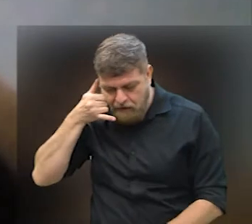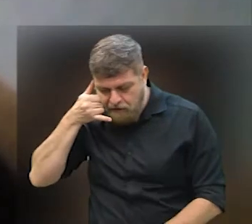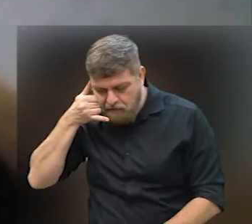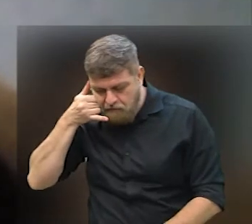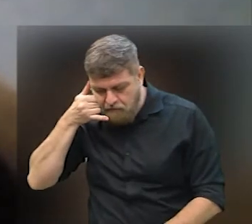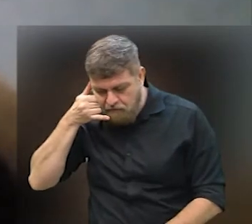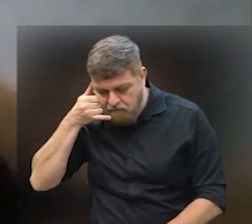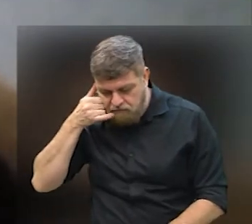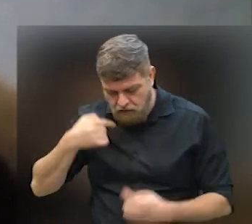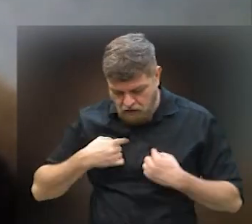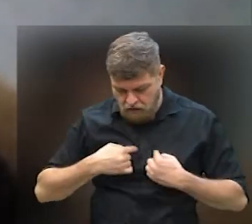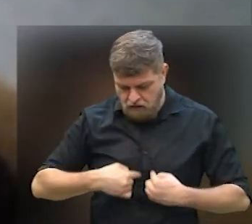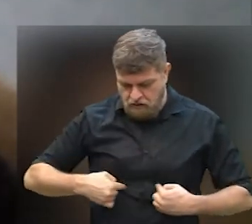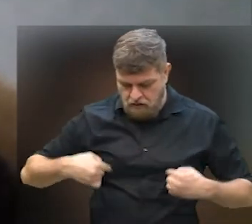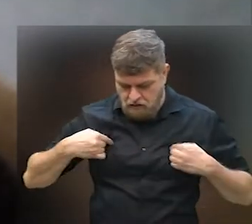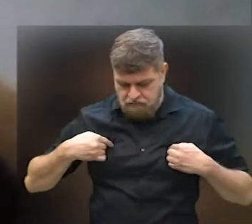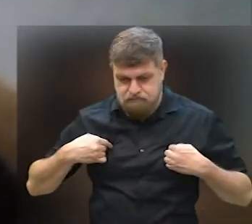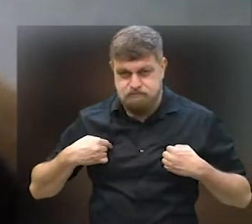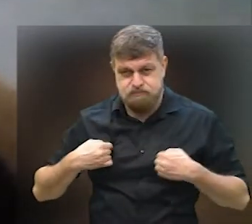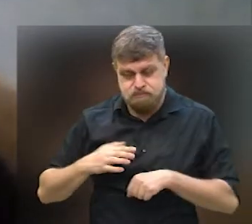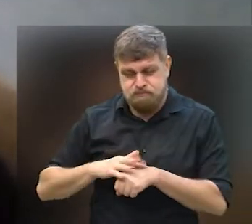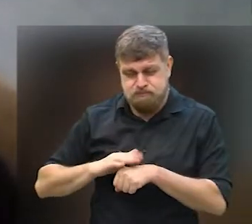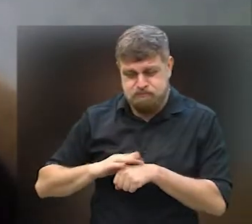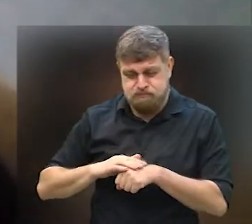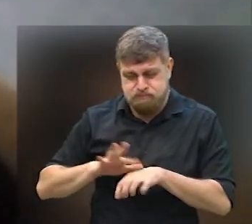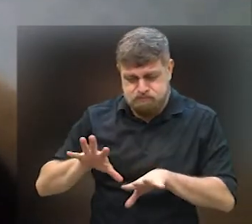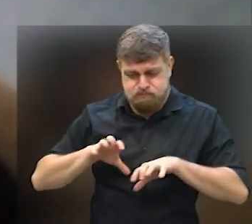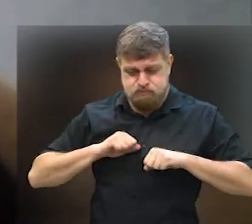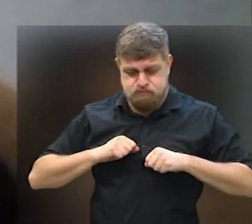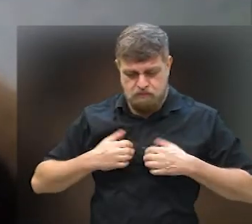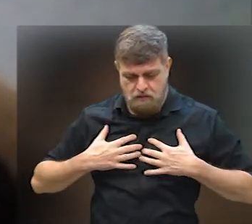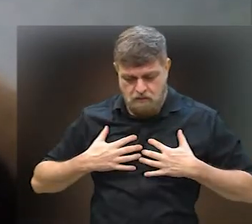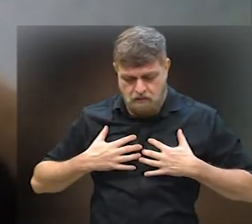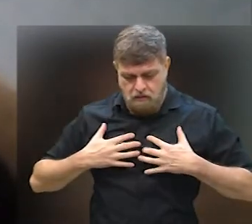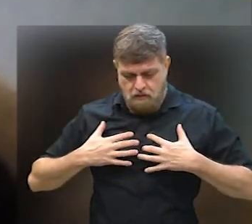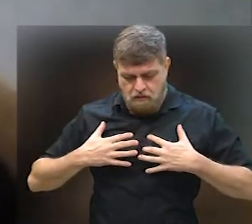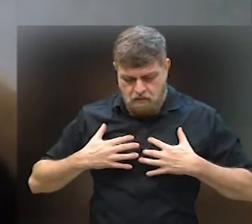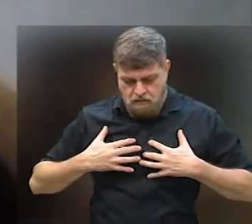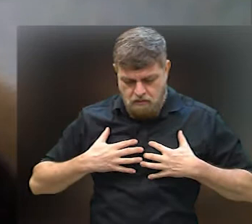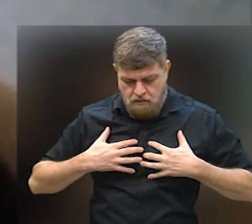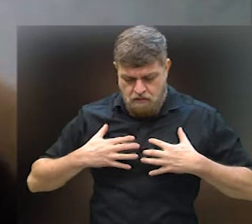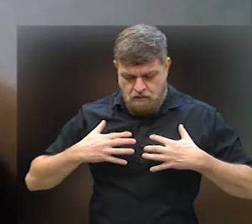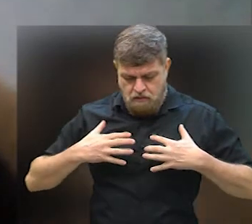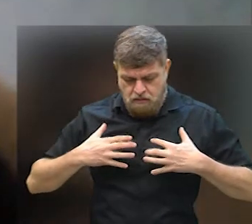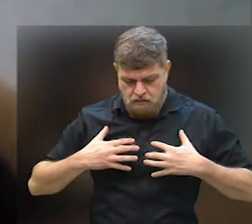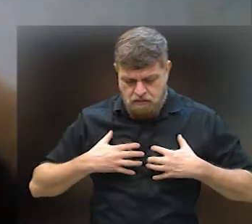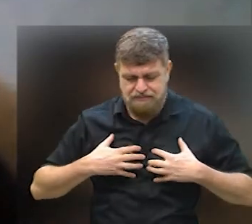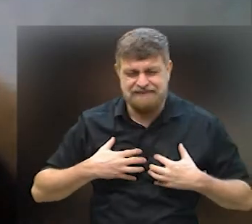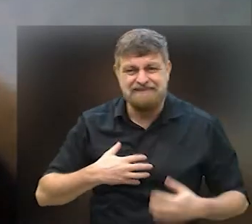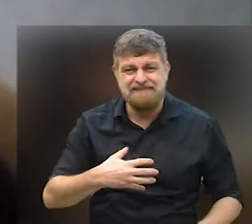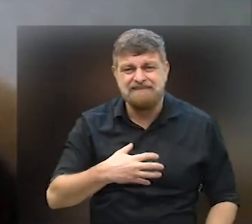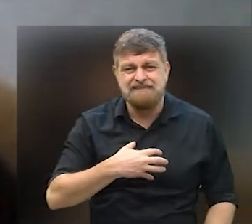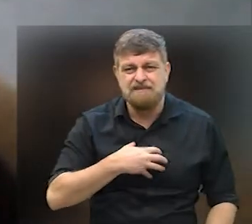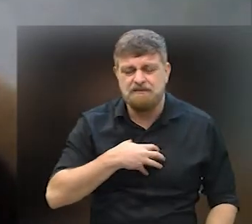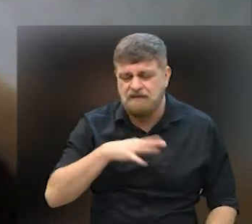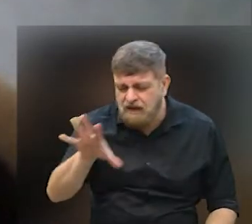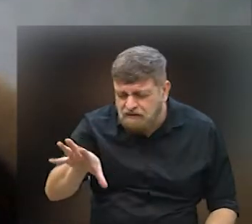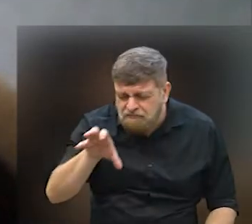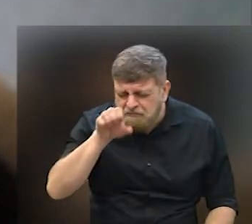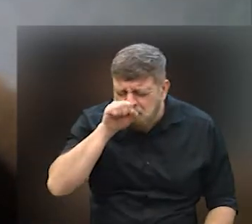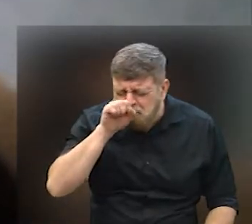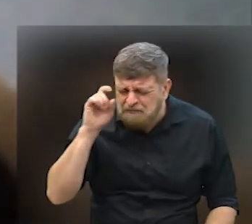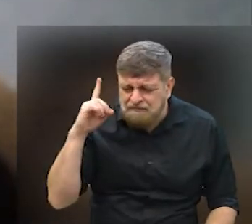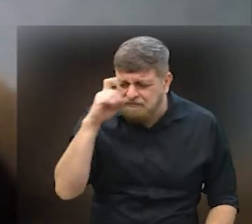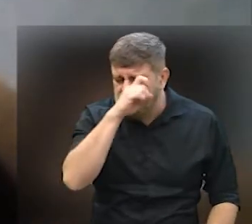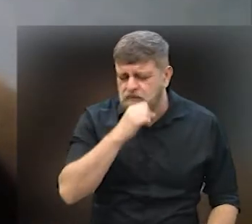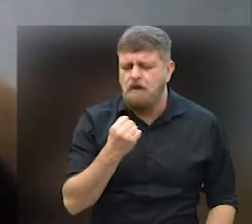meu princípio de edema pulmonar aconteceu no primeiro ciclo de aclimatação. Então, quando eu fui ao campo 1 pela primeira vez, eu senti insuficiência